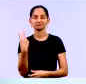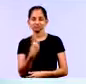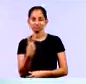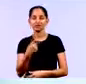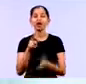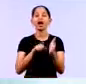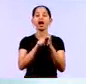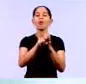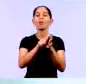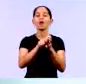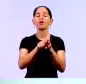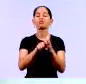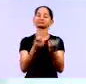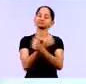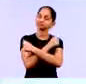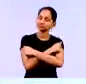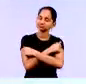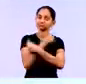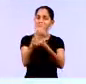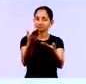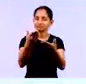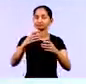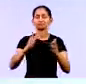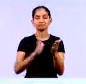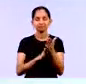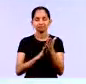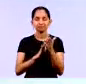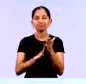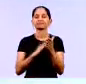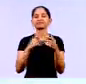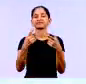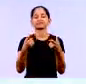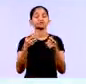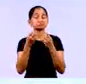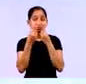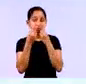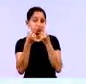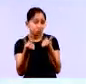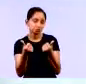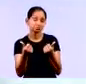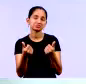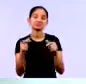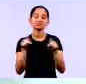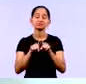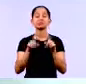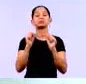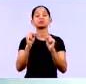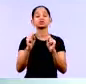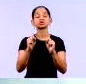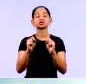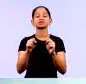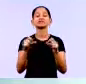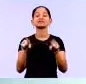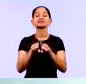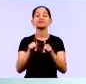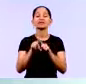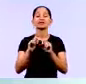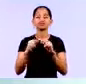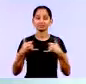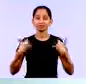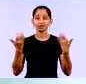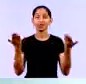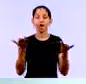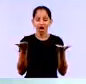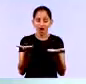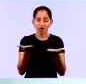Cacoal. Cacoal. Nayara de Cacoal, parabéns. Olha aí, que espetáculo. Tá? Ela poderia estar comemorando, mas não, está comemorando